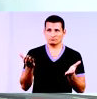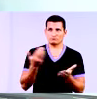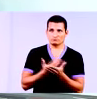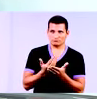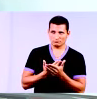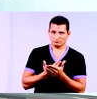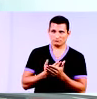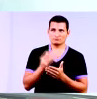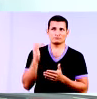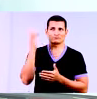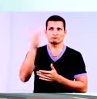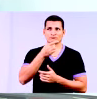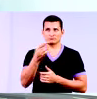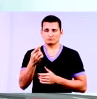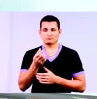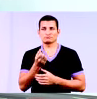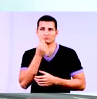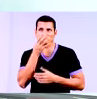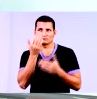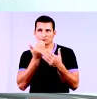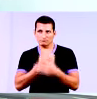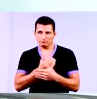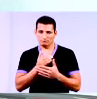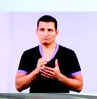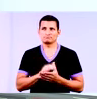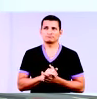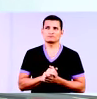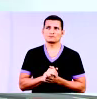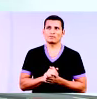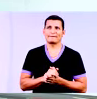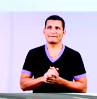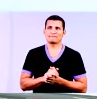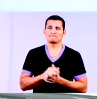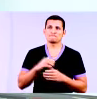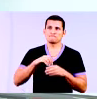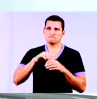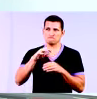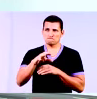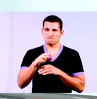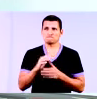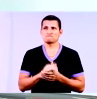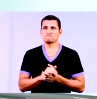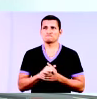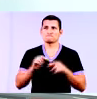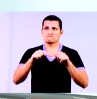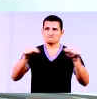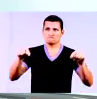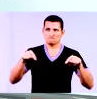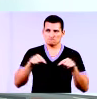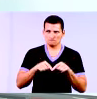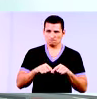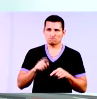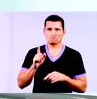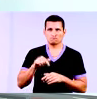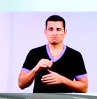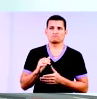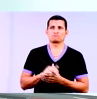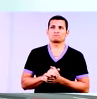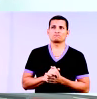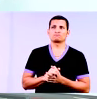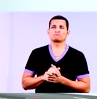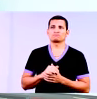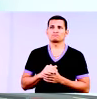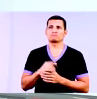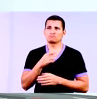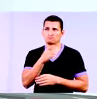têm, tem uma prova. Espero que vocês vão muito bem nisso. Com o conteúdo que a gente viu na sala de aula é mais do que suficiente para que vocês tenham um desempenho muito